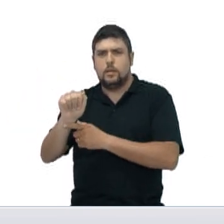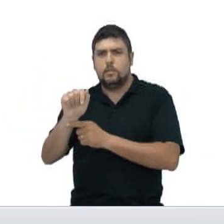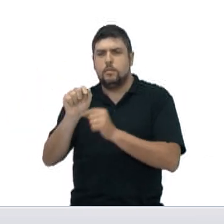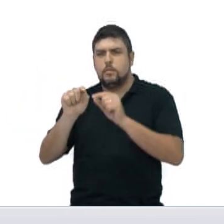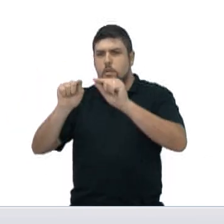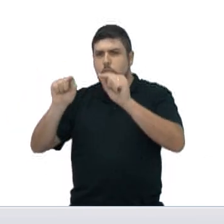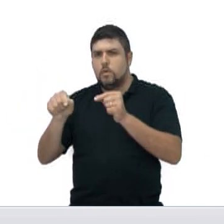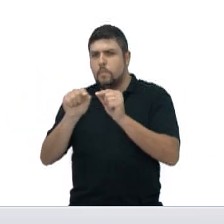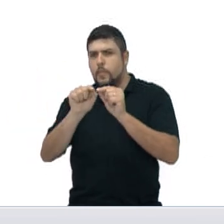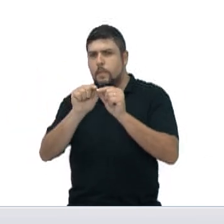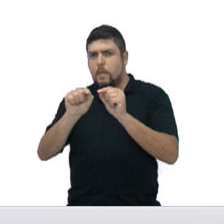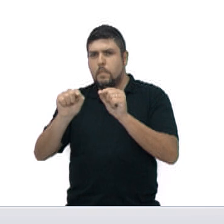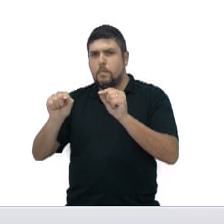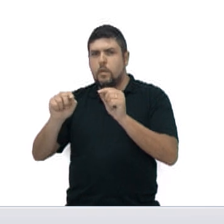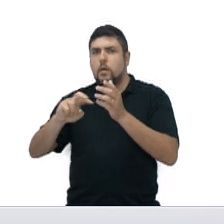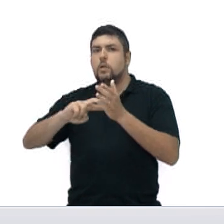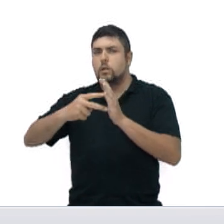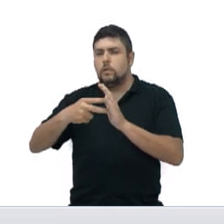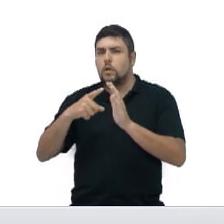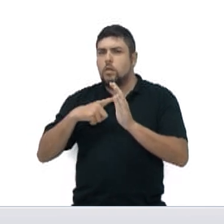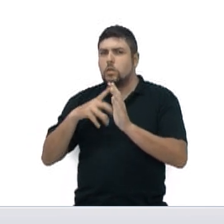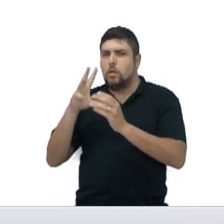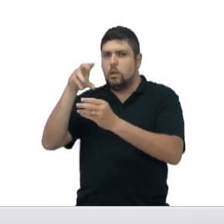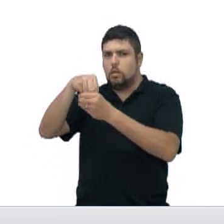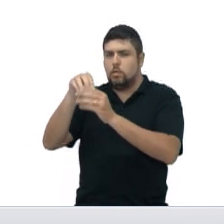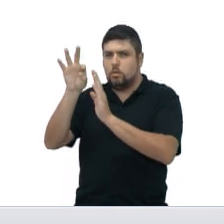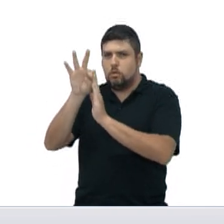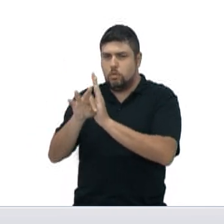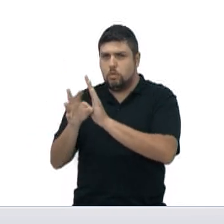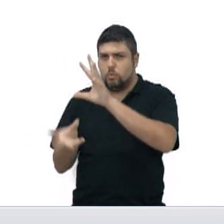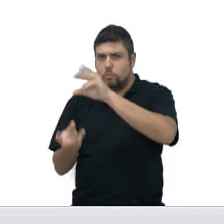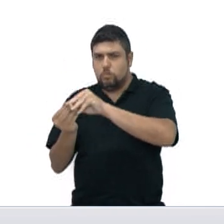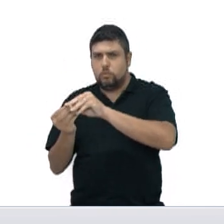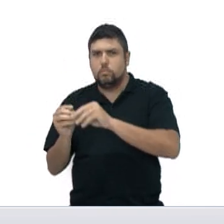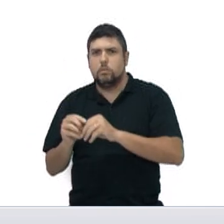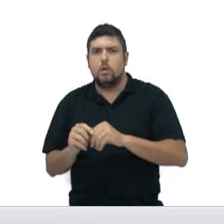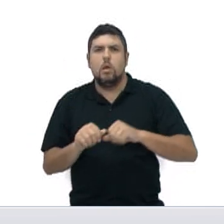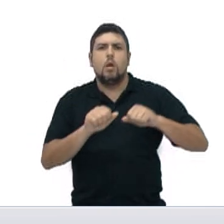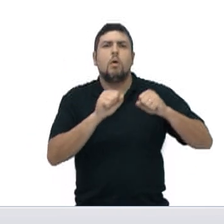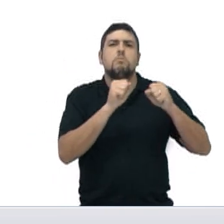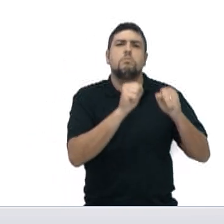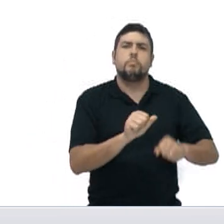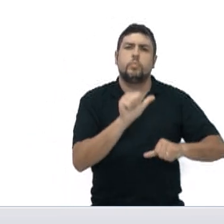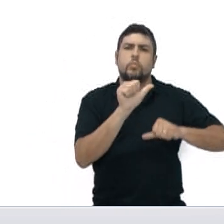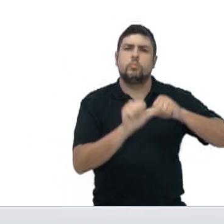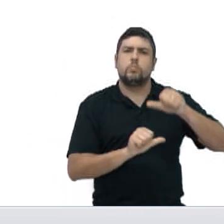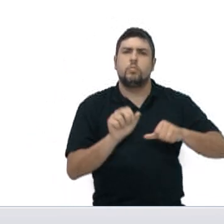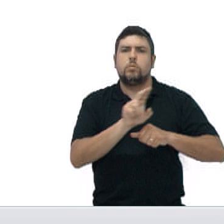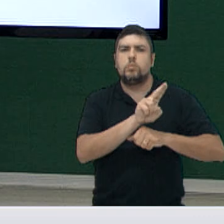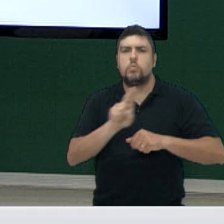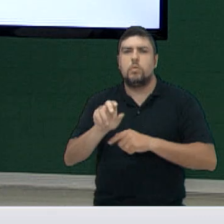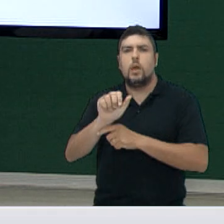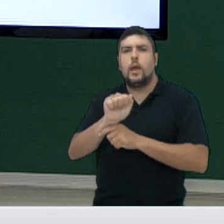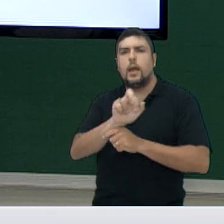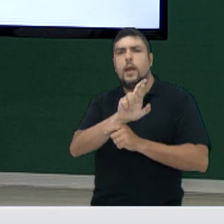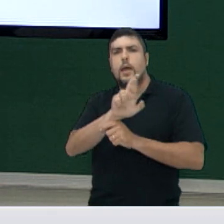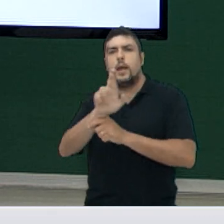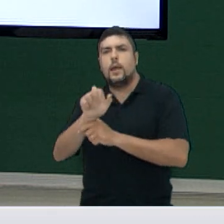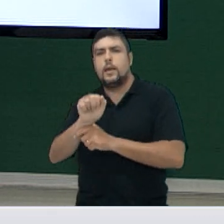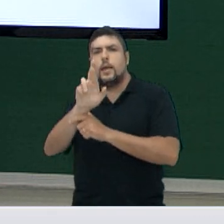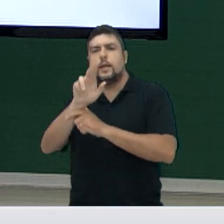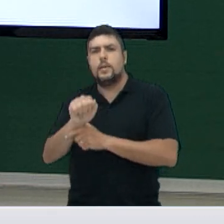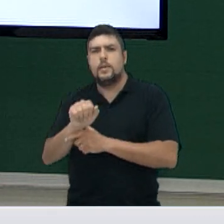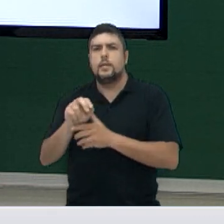reticências, significa que tem texto ali. Muda seu nome, pode mudar o seu nome para arara.